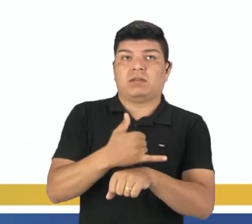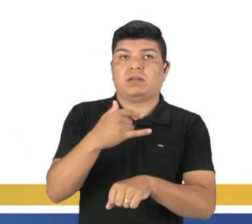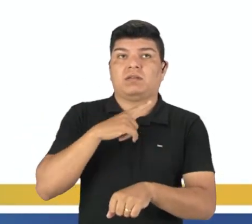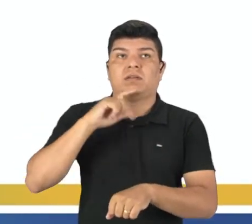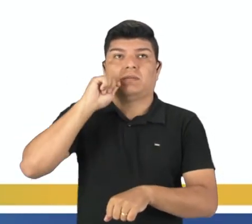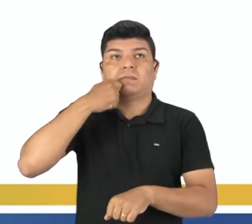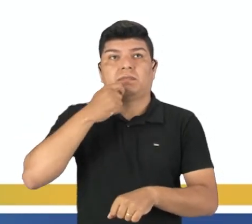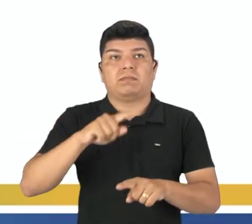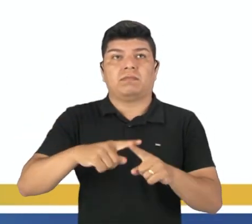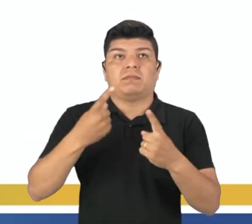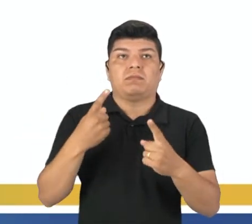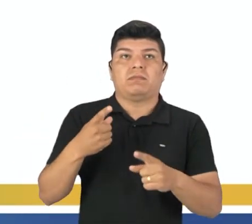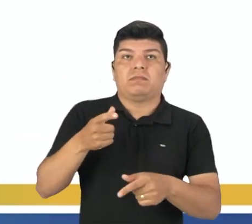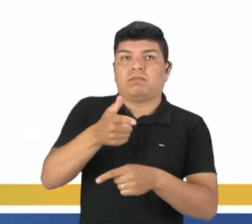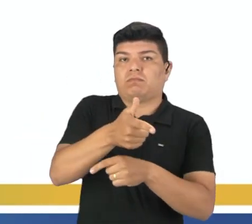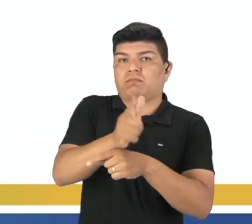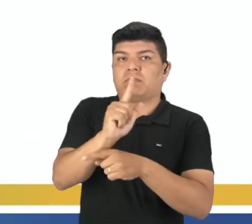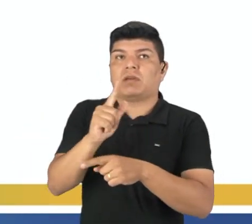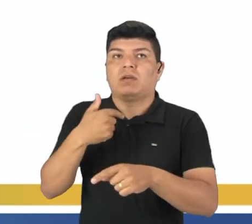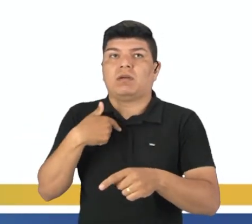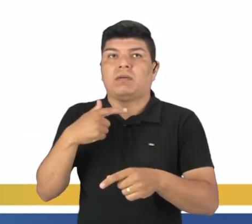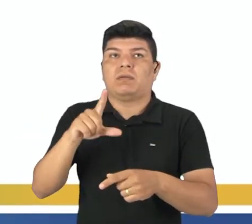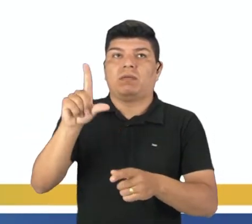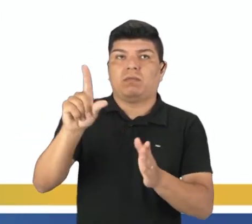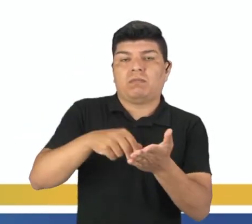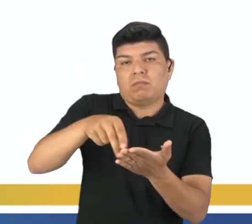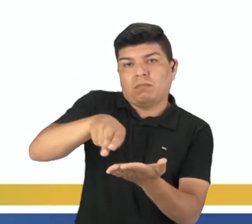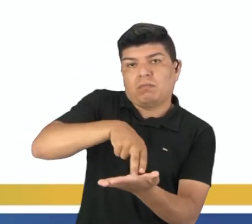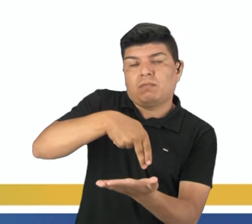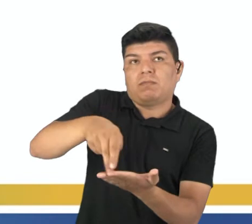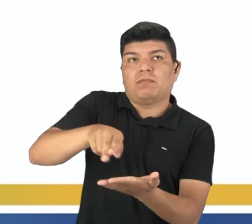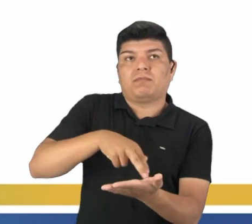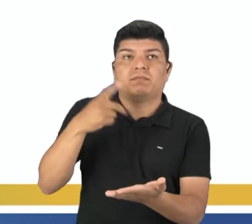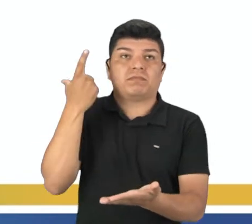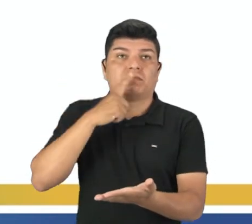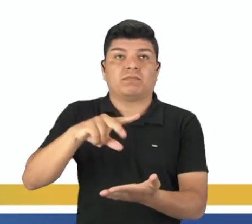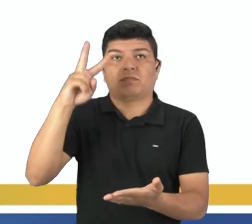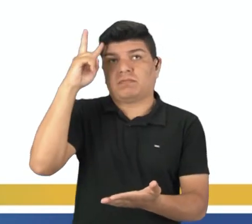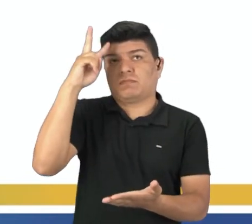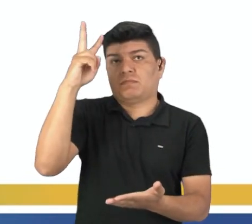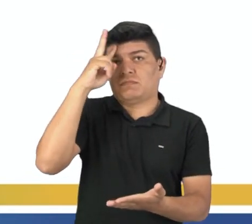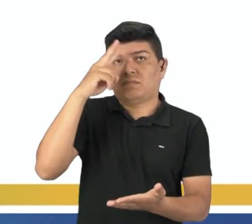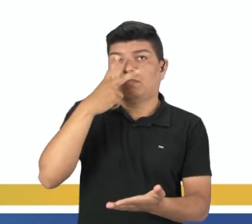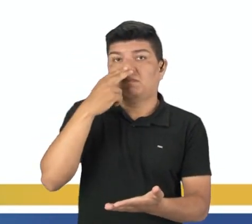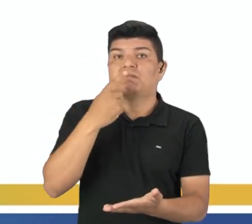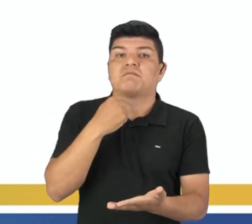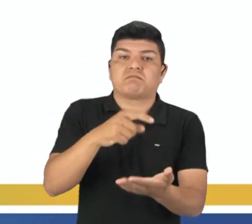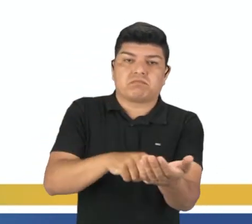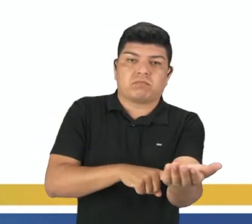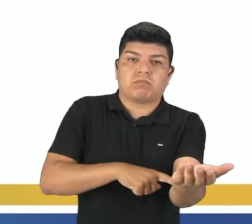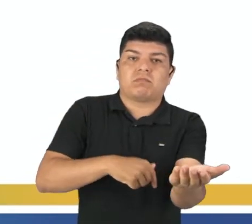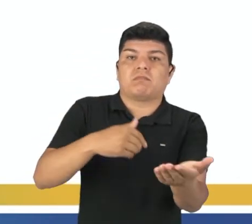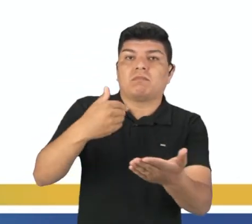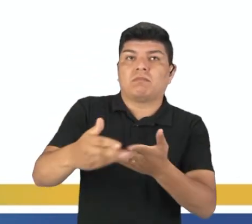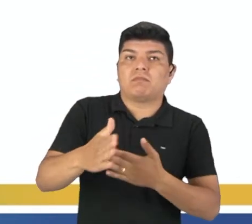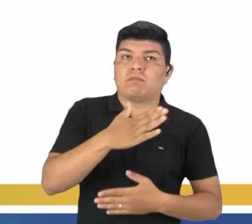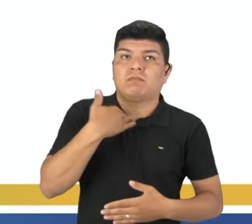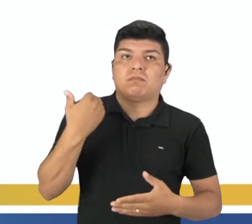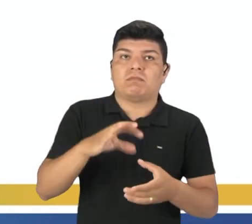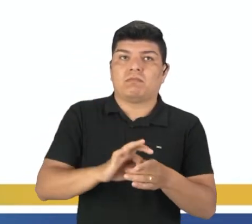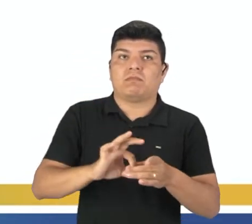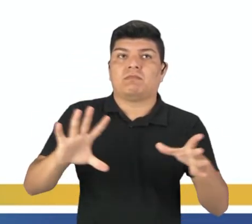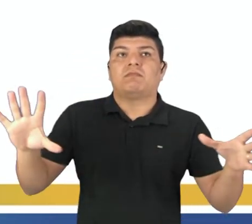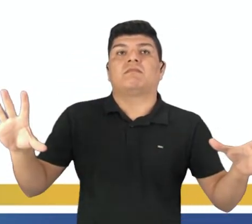pão, mais canhão, menos manteiga. Nada jamais foi ganho na história sem derramamento de sangue. A liberdade